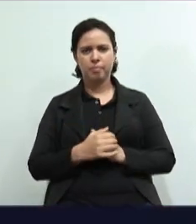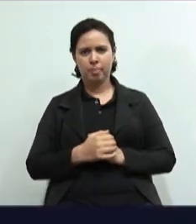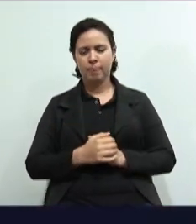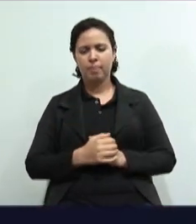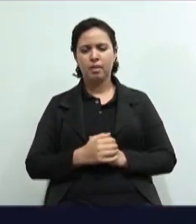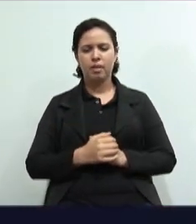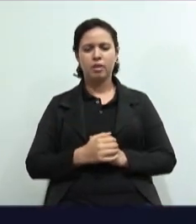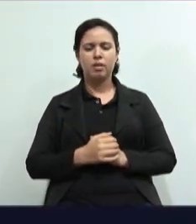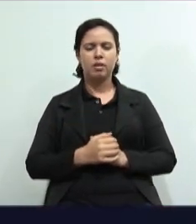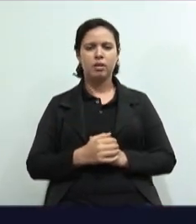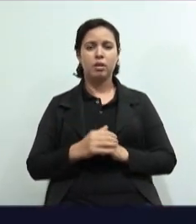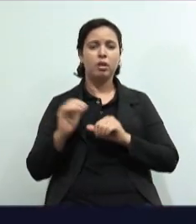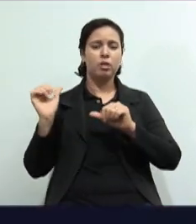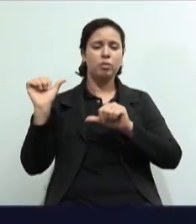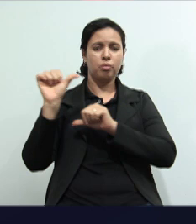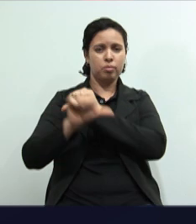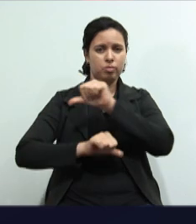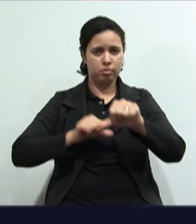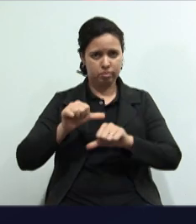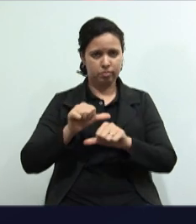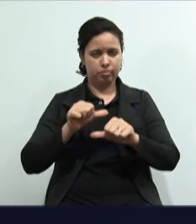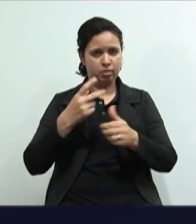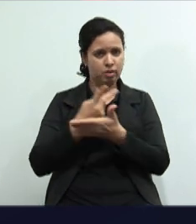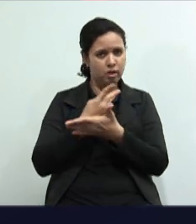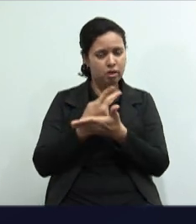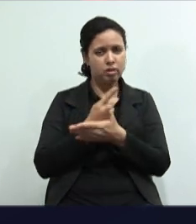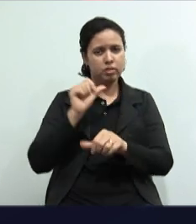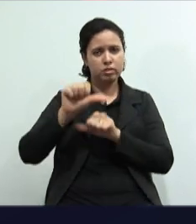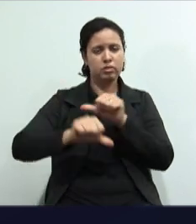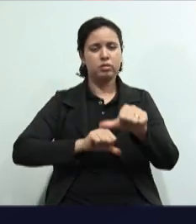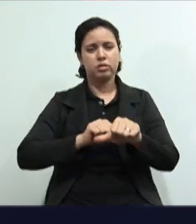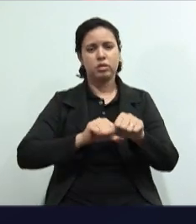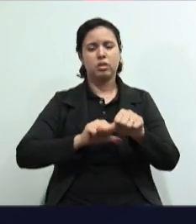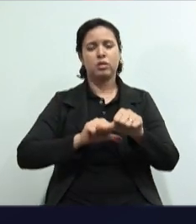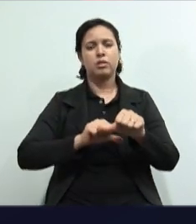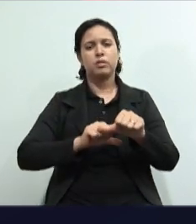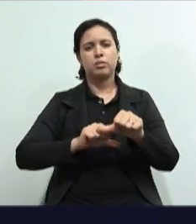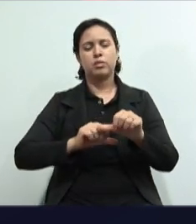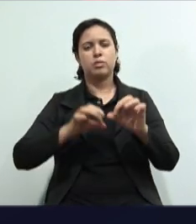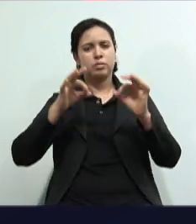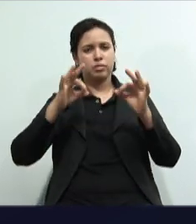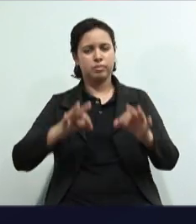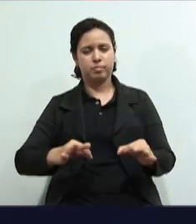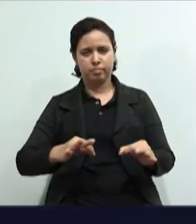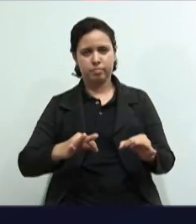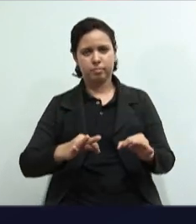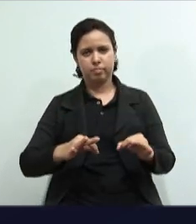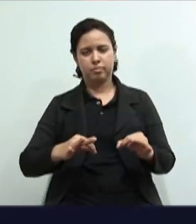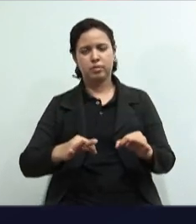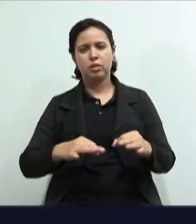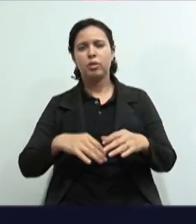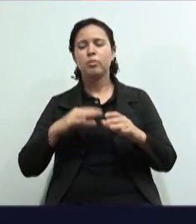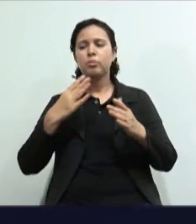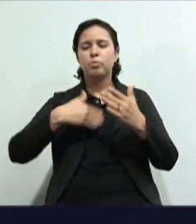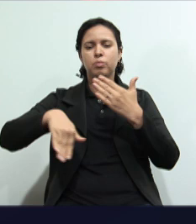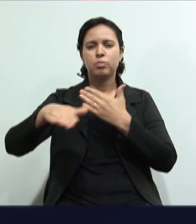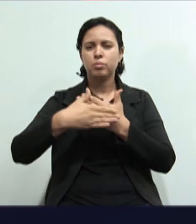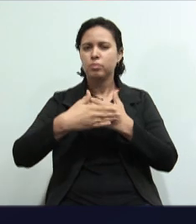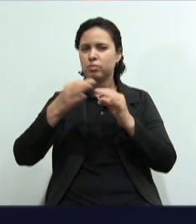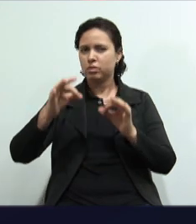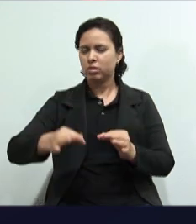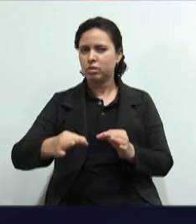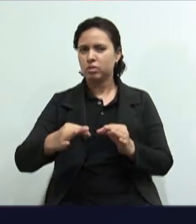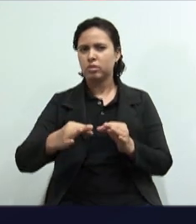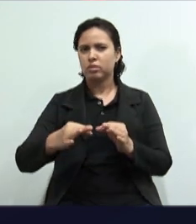corrigir. Agora é hora de agir com mais assertividade. As coisas estão conforme programadas? Então continue